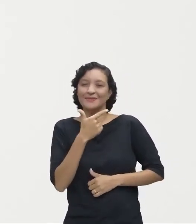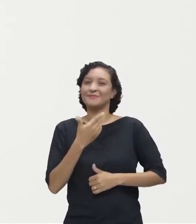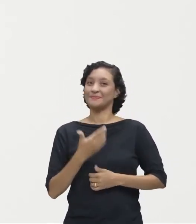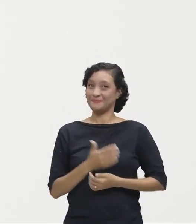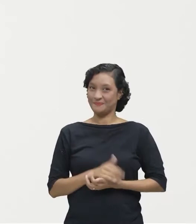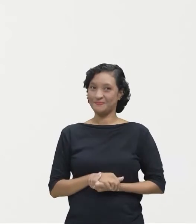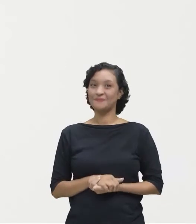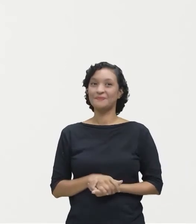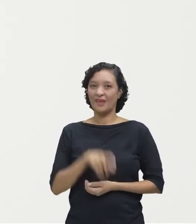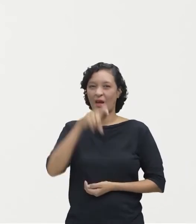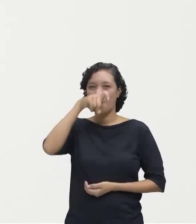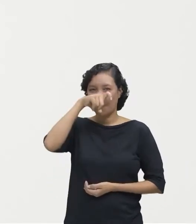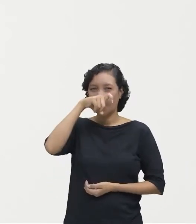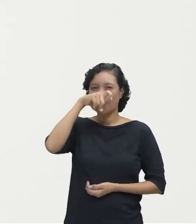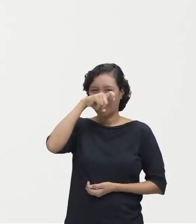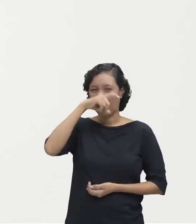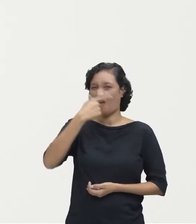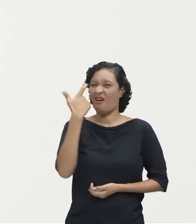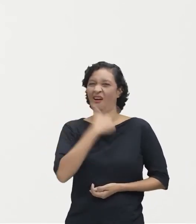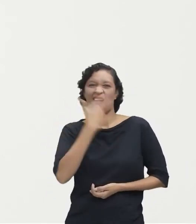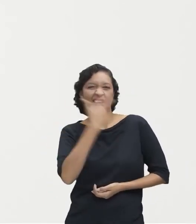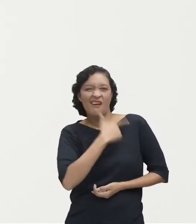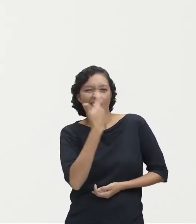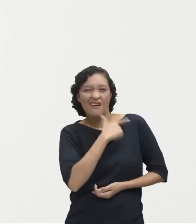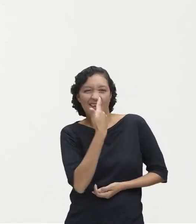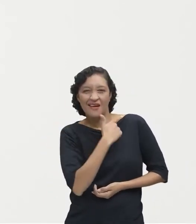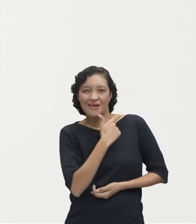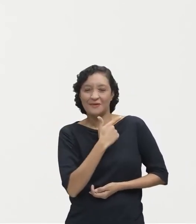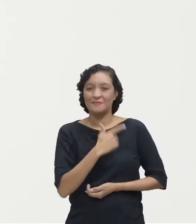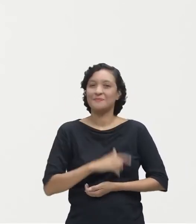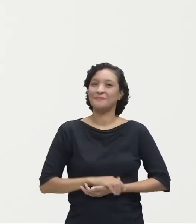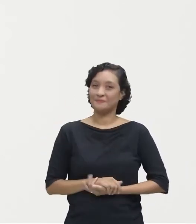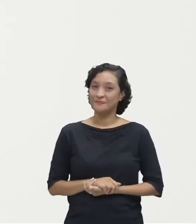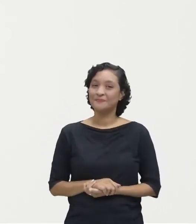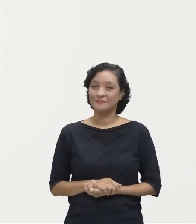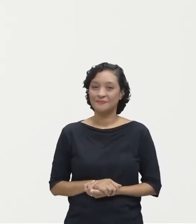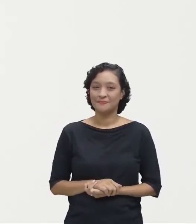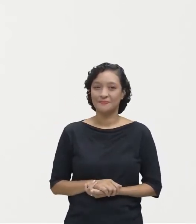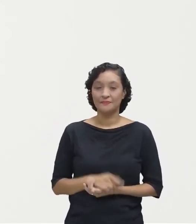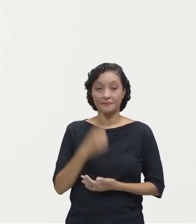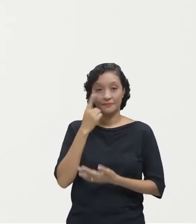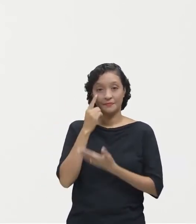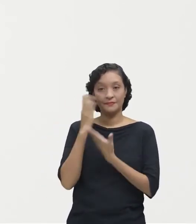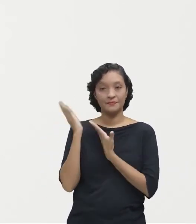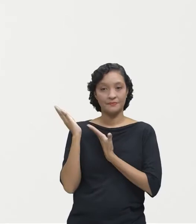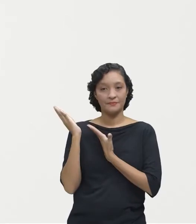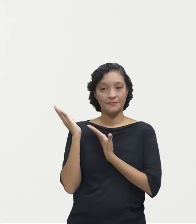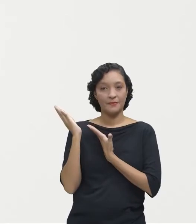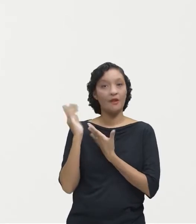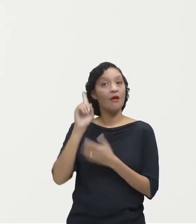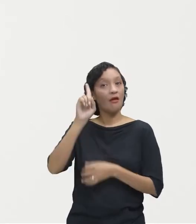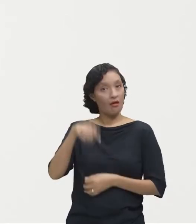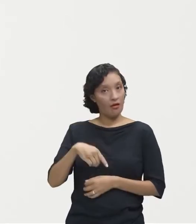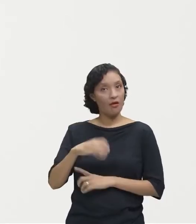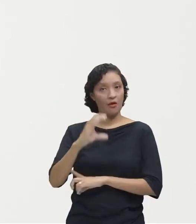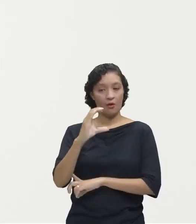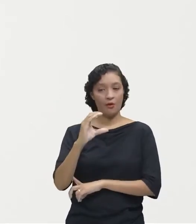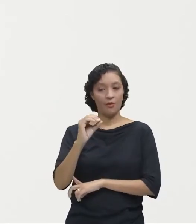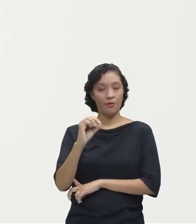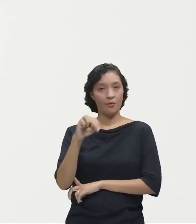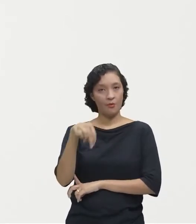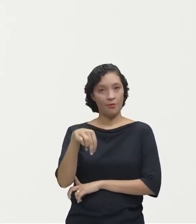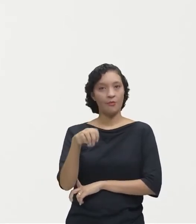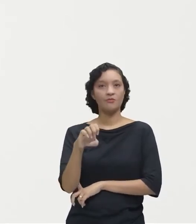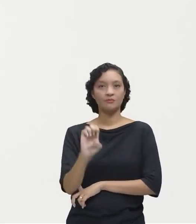Né? A bruxa, ela ri desse jeito. Olha o chapéuzinho dela, é um cone. Isso aqui, vocês já